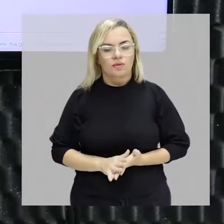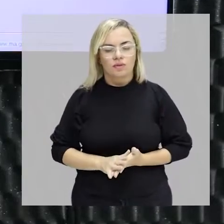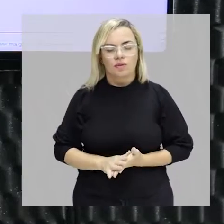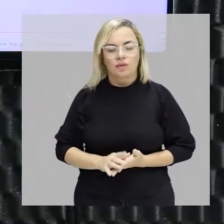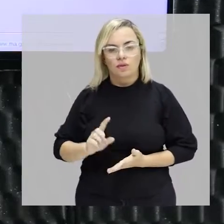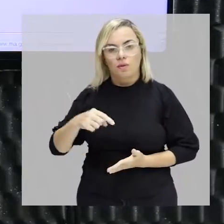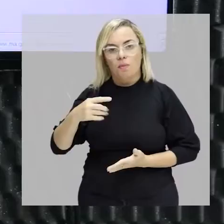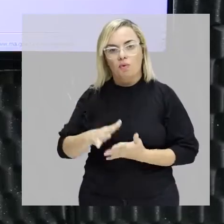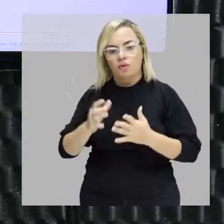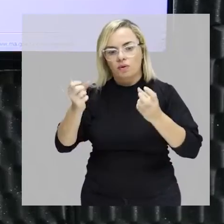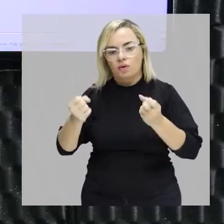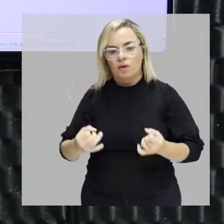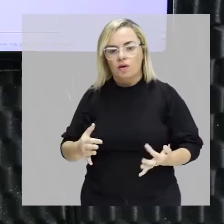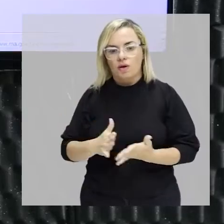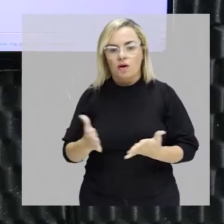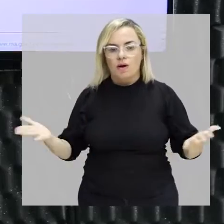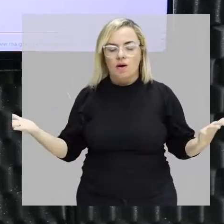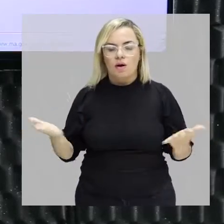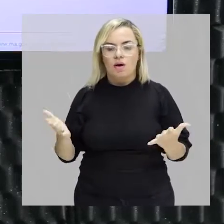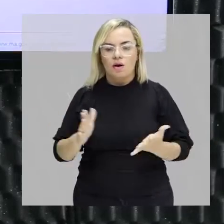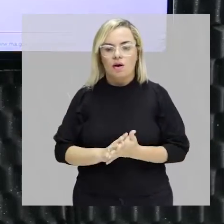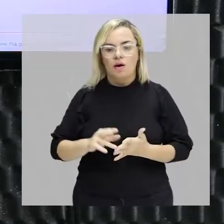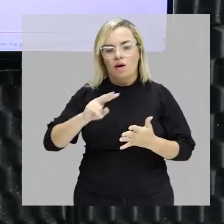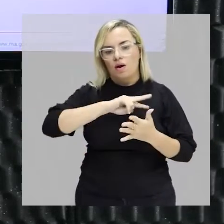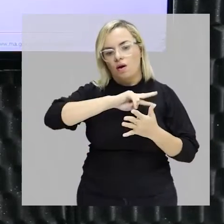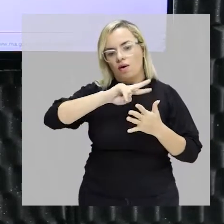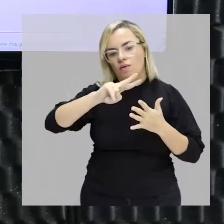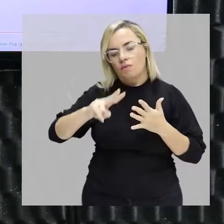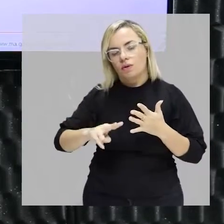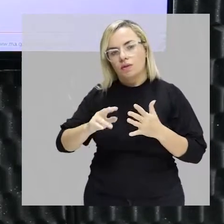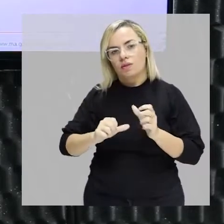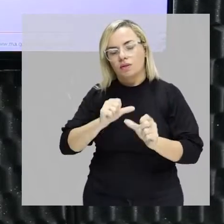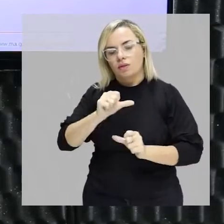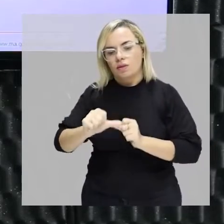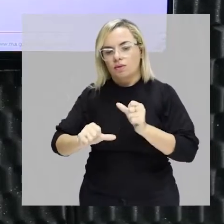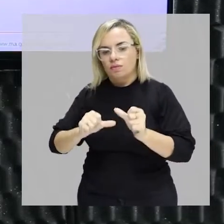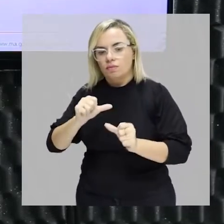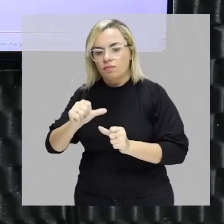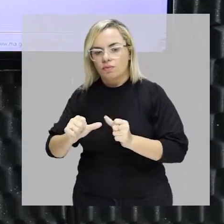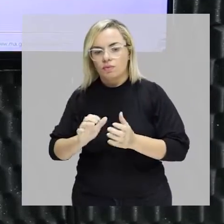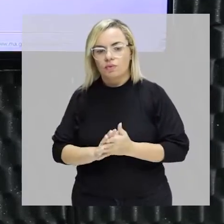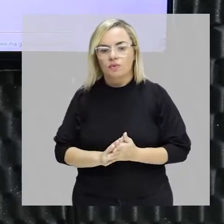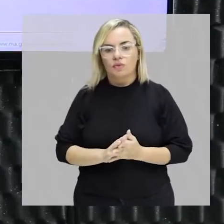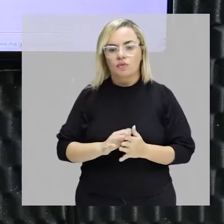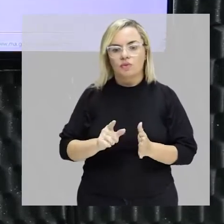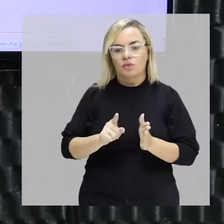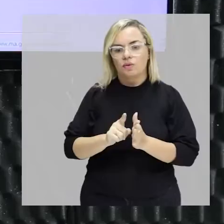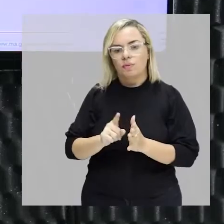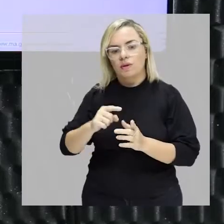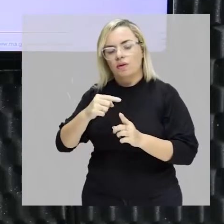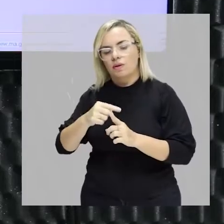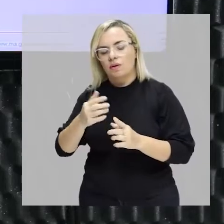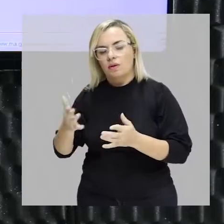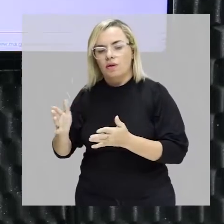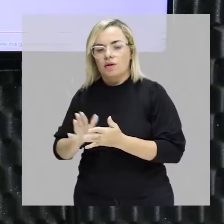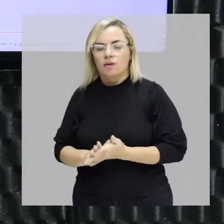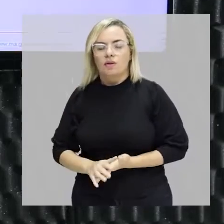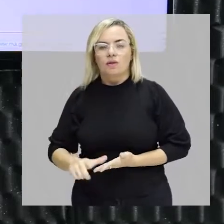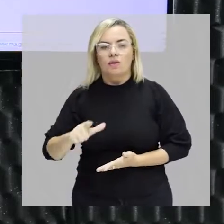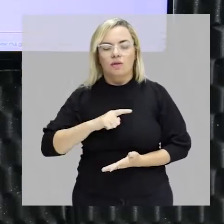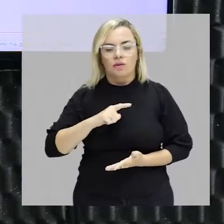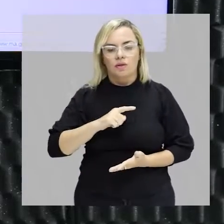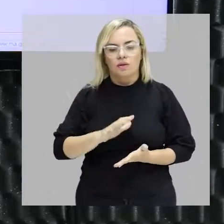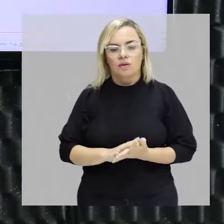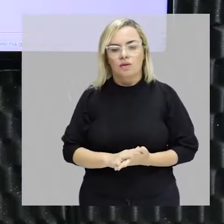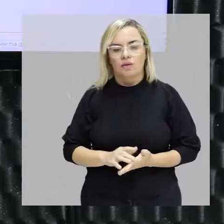Bom, vamos falar agora de variação do sinal. Gente, se eu tenho a raiz, que você já sabe como é identificada, que é o